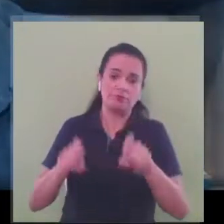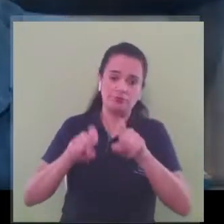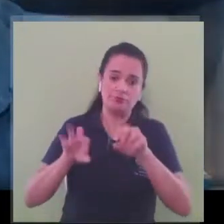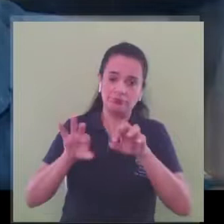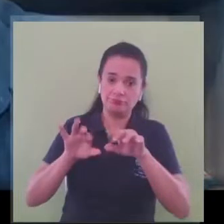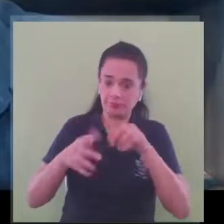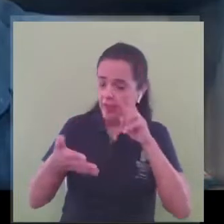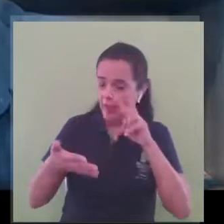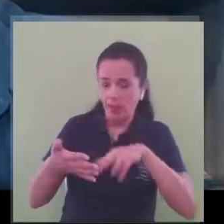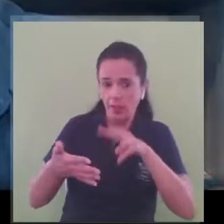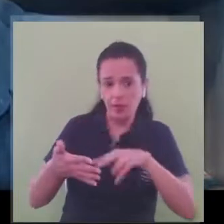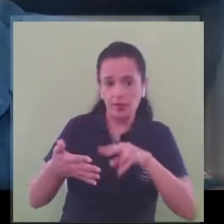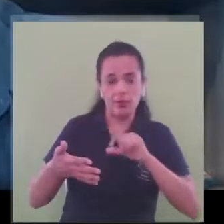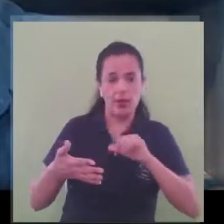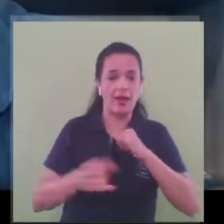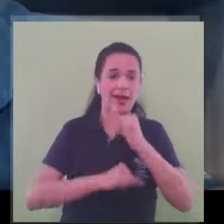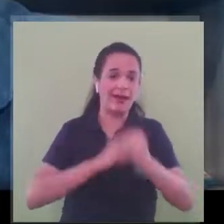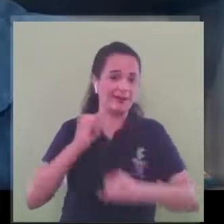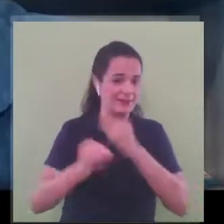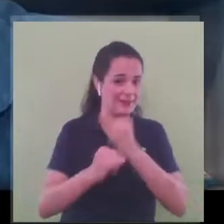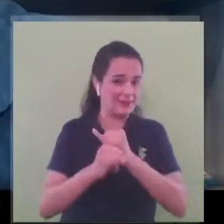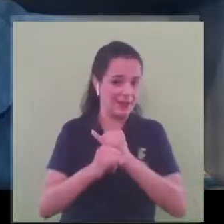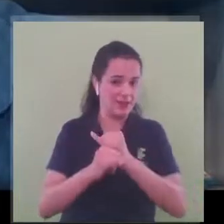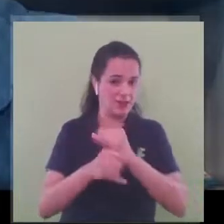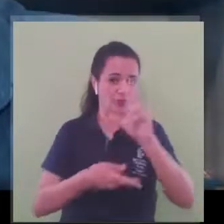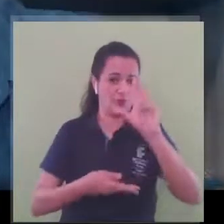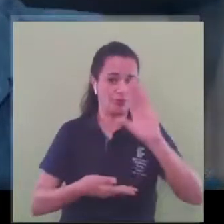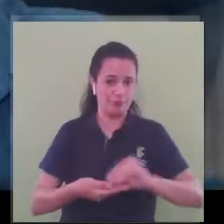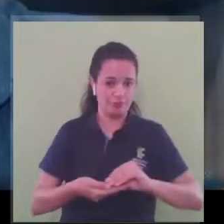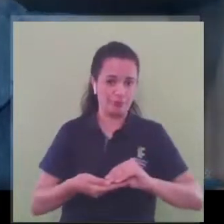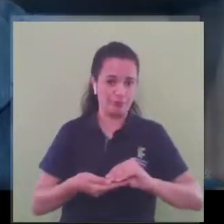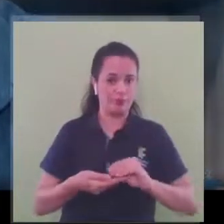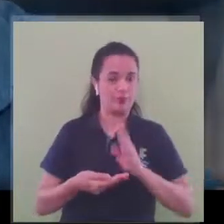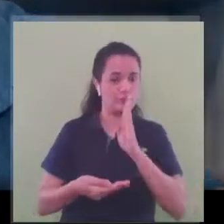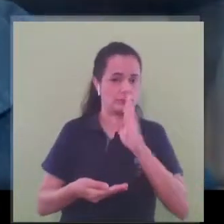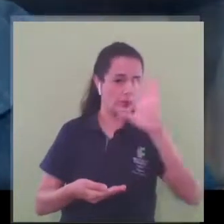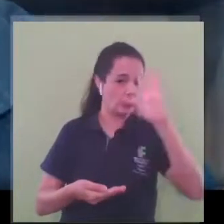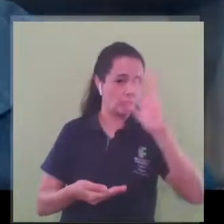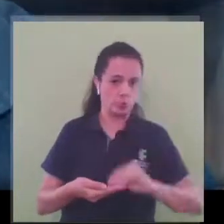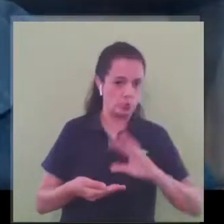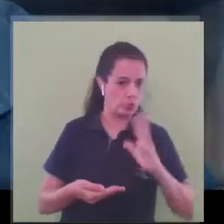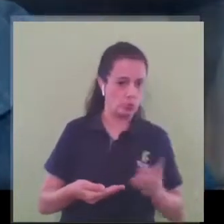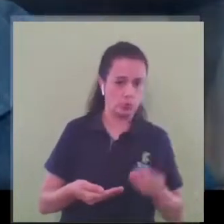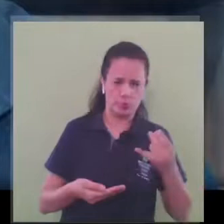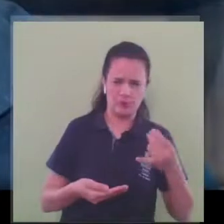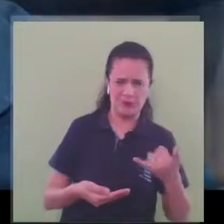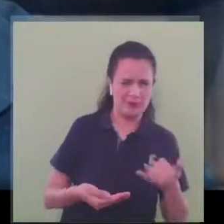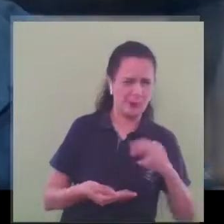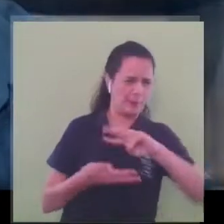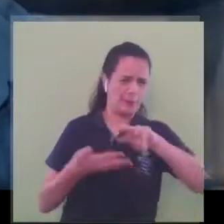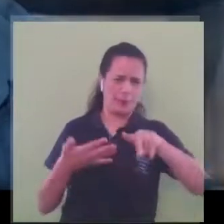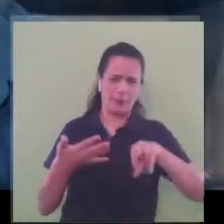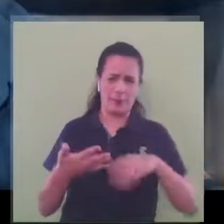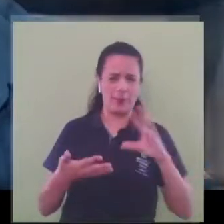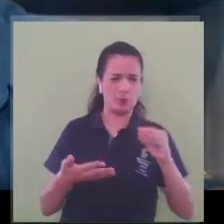é desativar a internet, colocar no modo silencioso de tudo, e ler aquela obra no e-book mesmo,